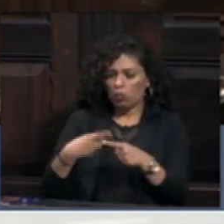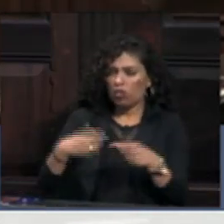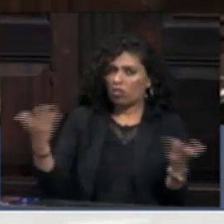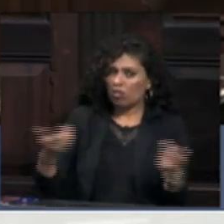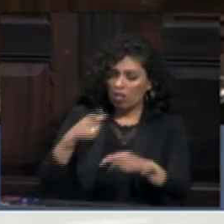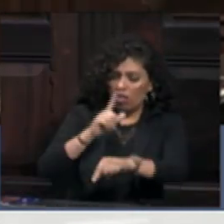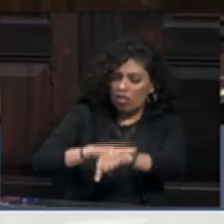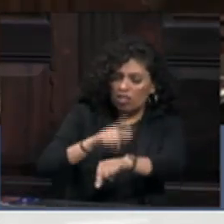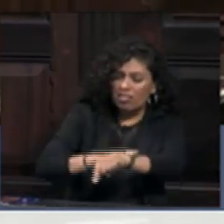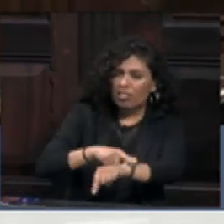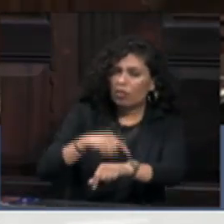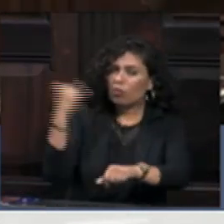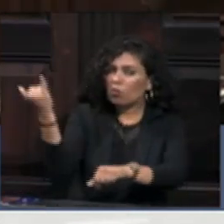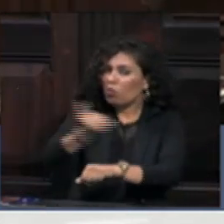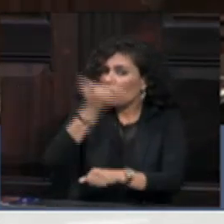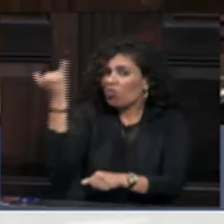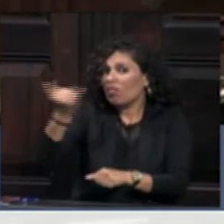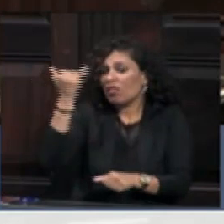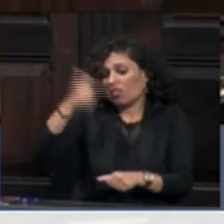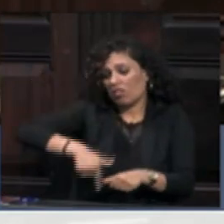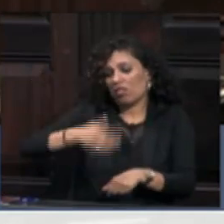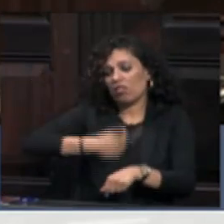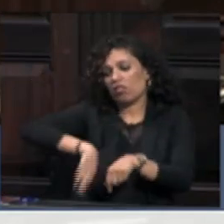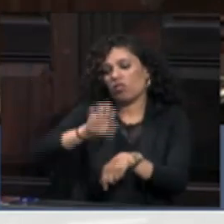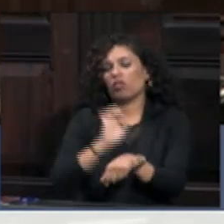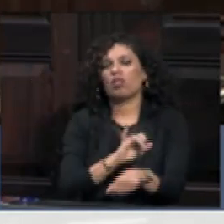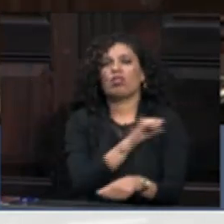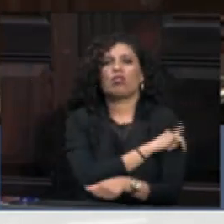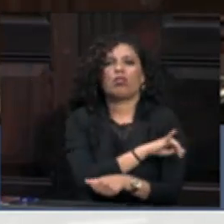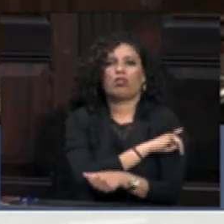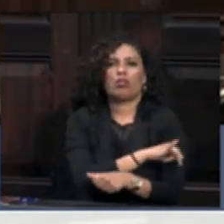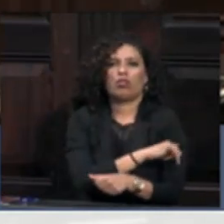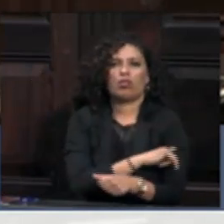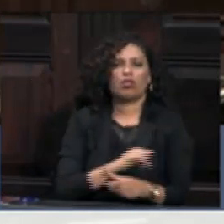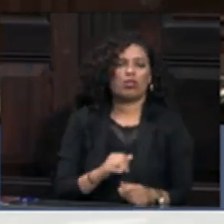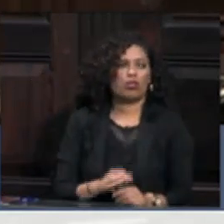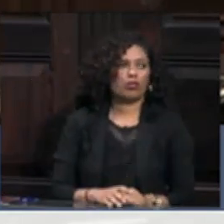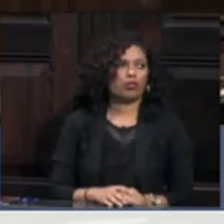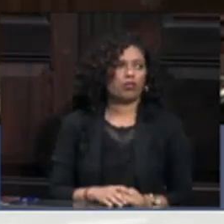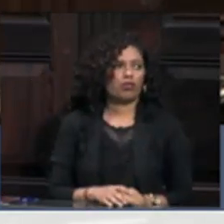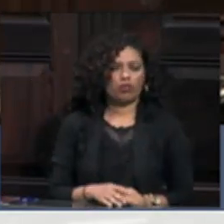Rio de Janeiro, que é votar